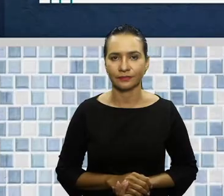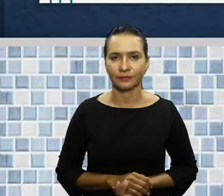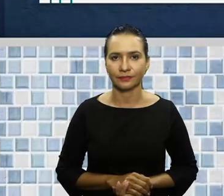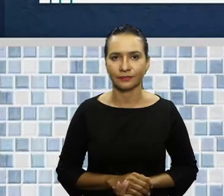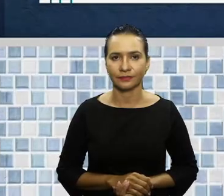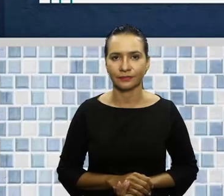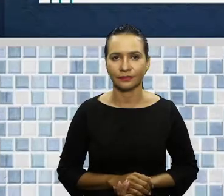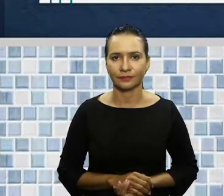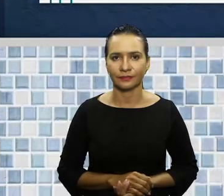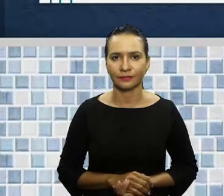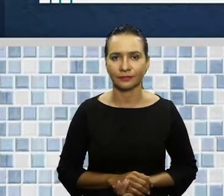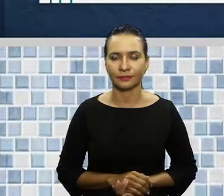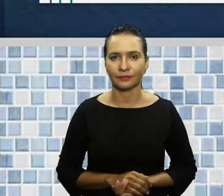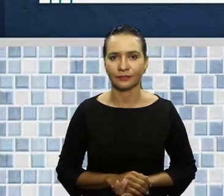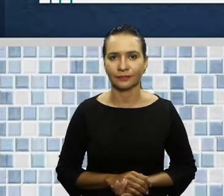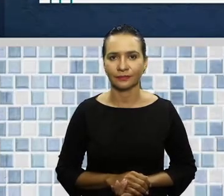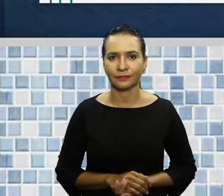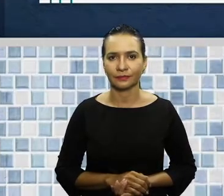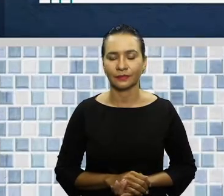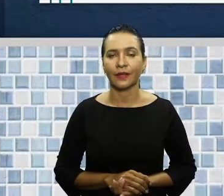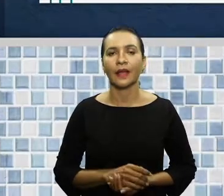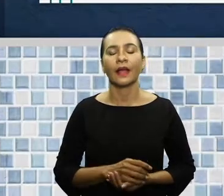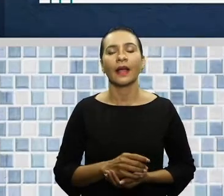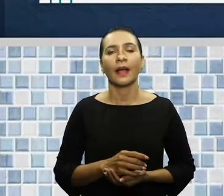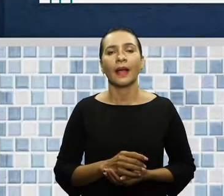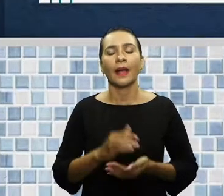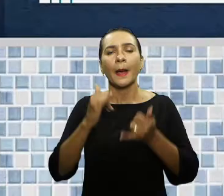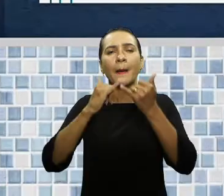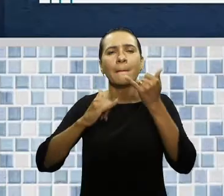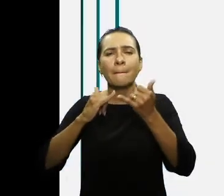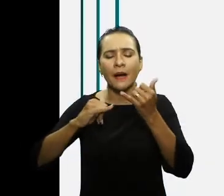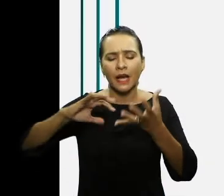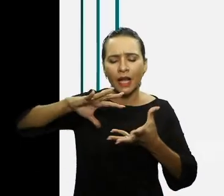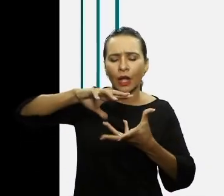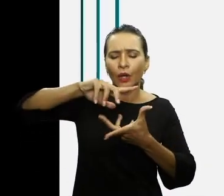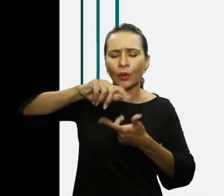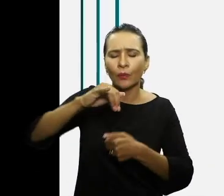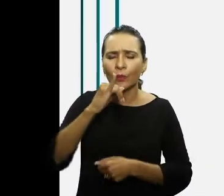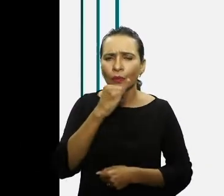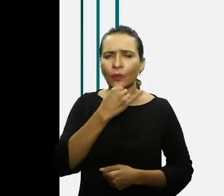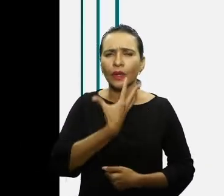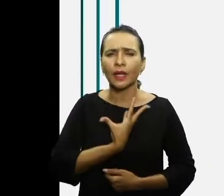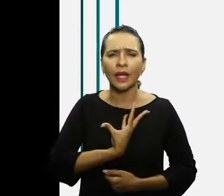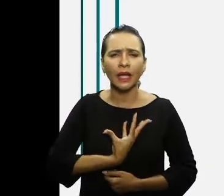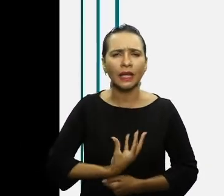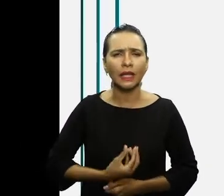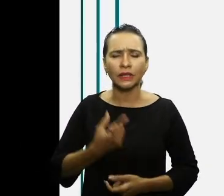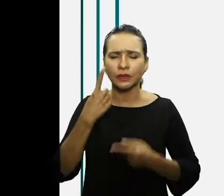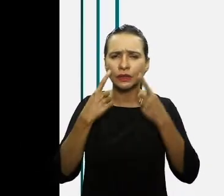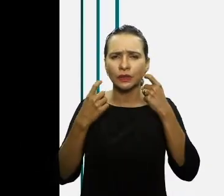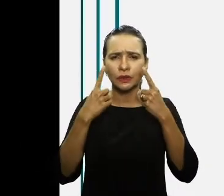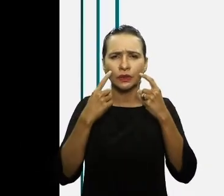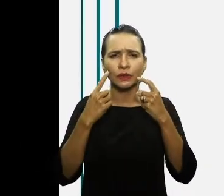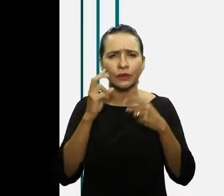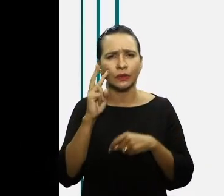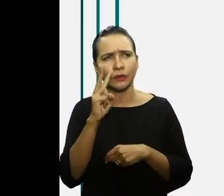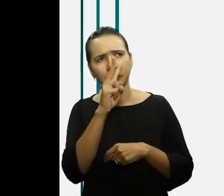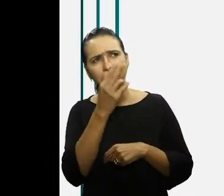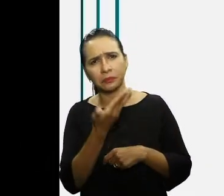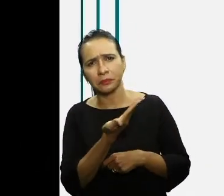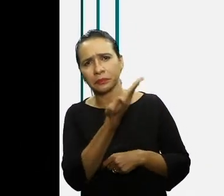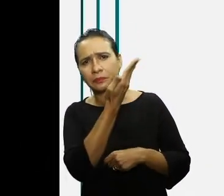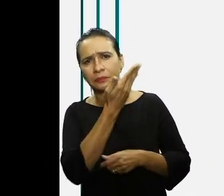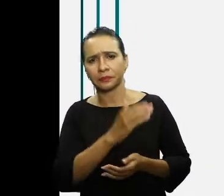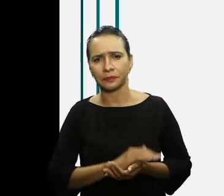planeta Terra triste, chorando mesmo. E a gente vê na parte superior